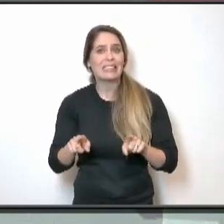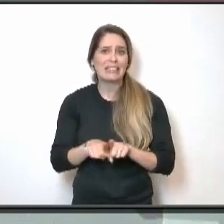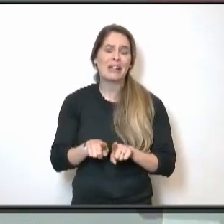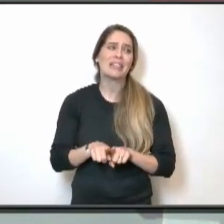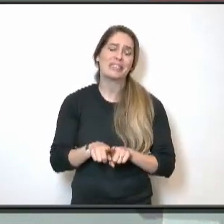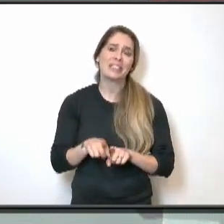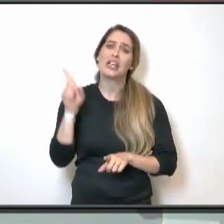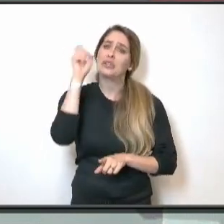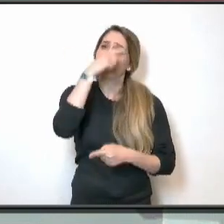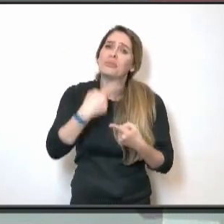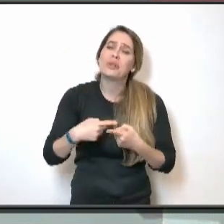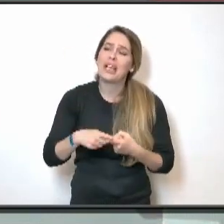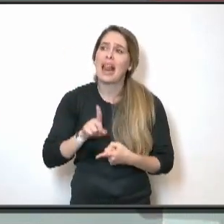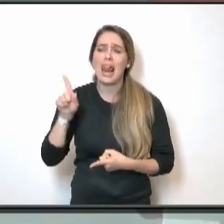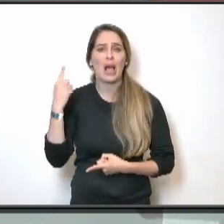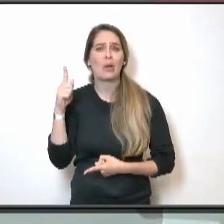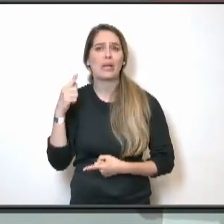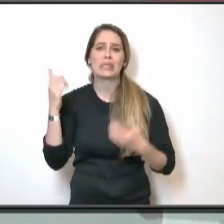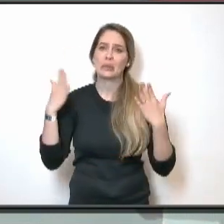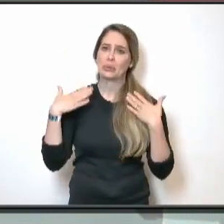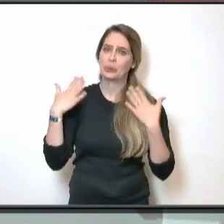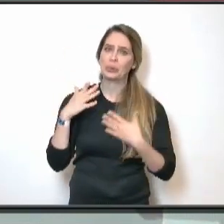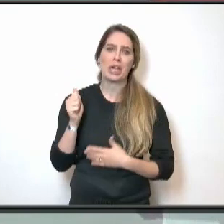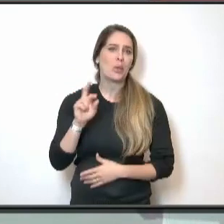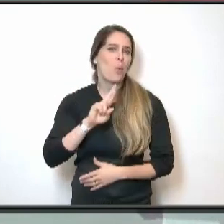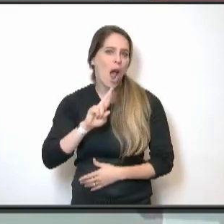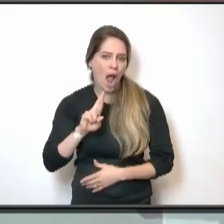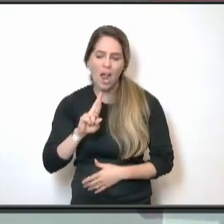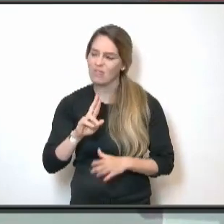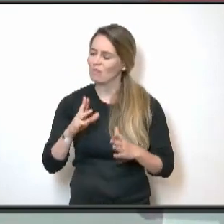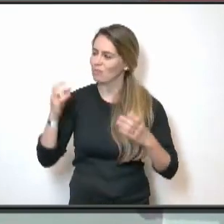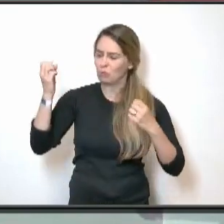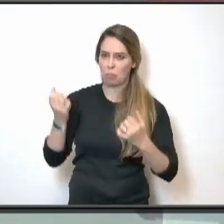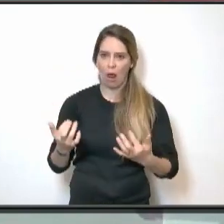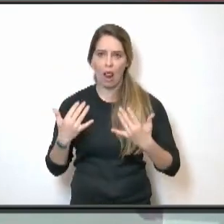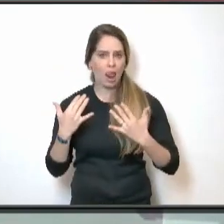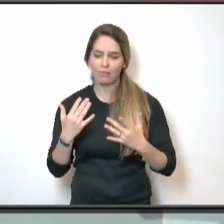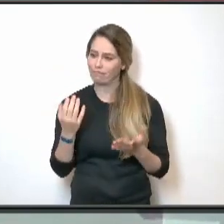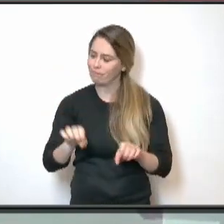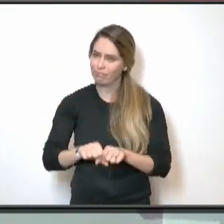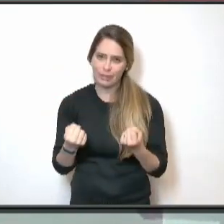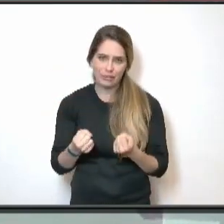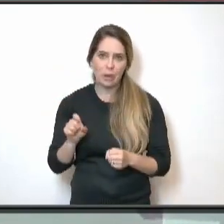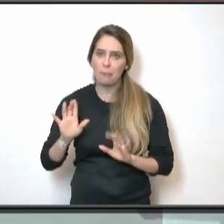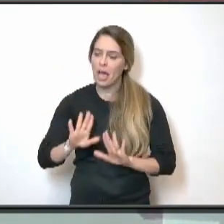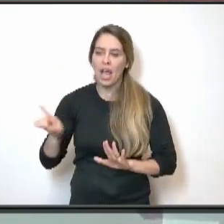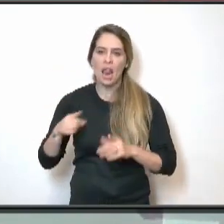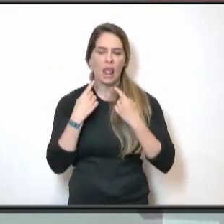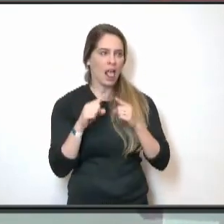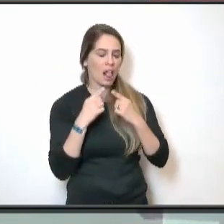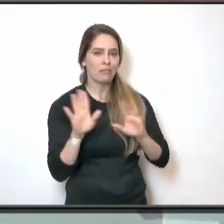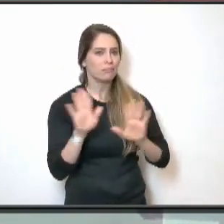do calor de Goiânia e o ar-condicionado quebrado. E como homem de Deus, ele nunca murmurou por um instante daquela